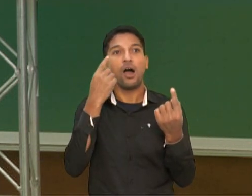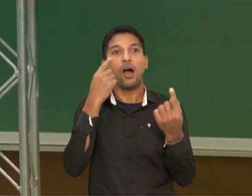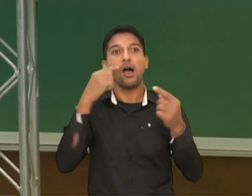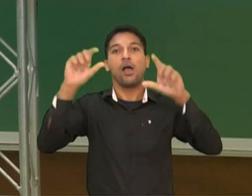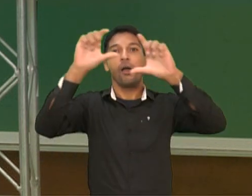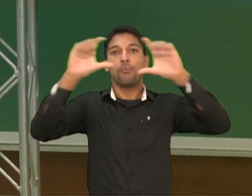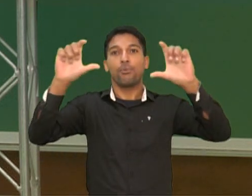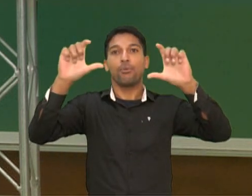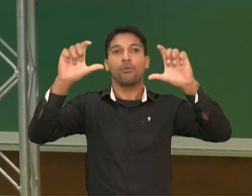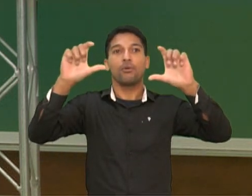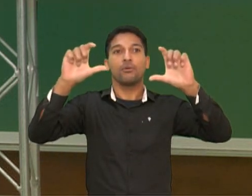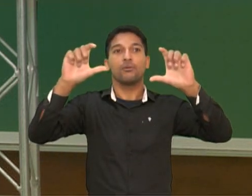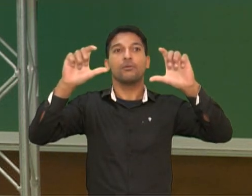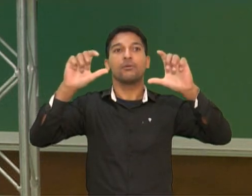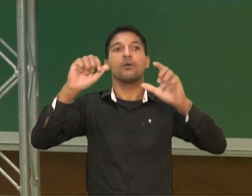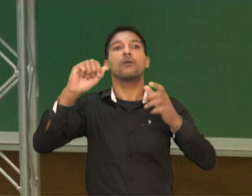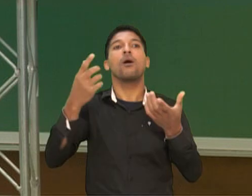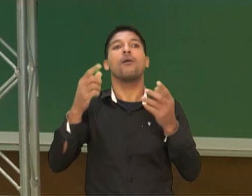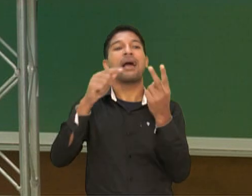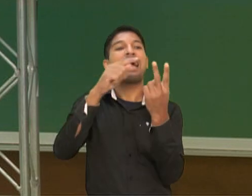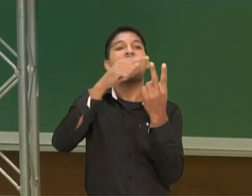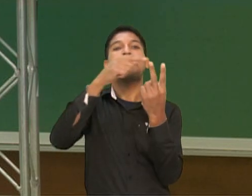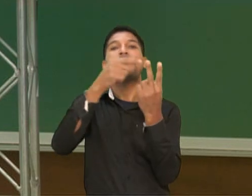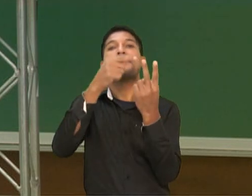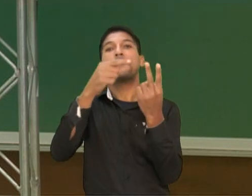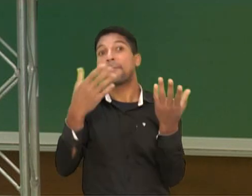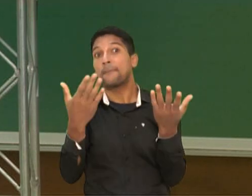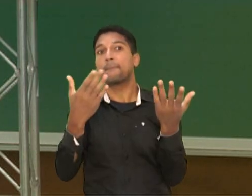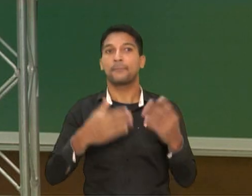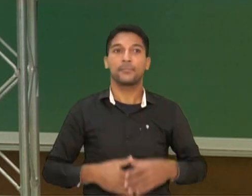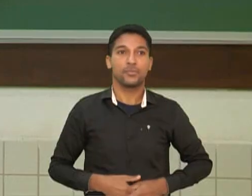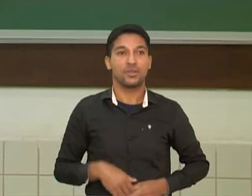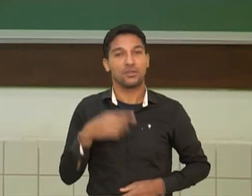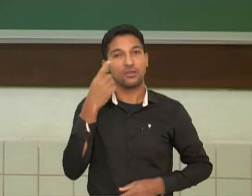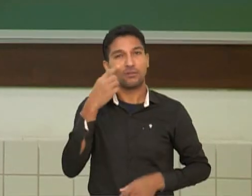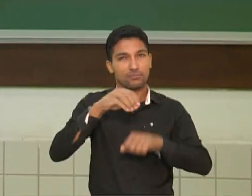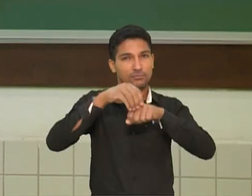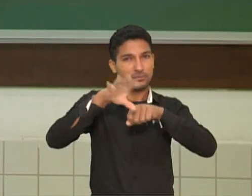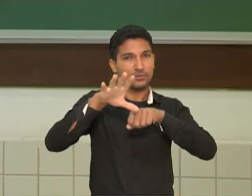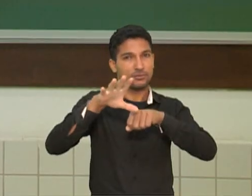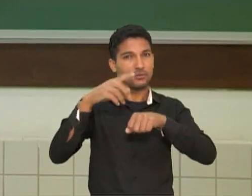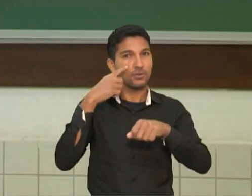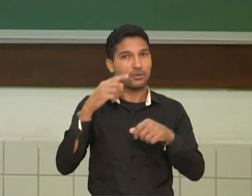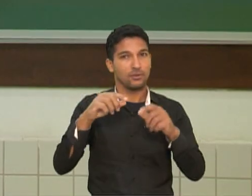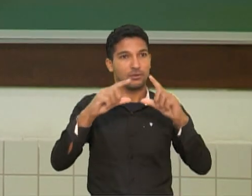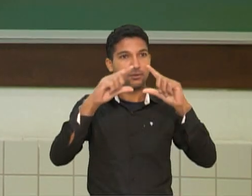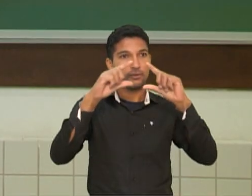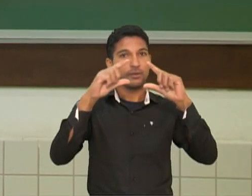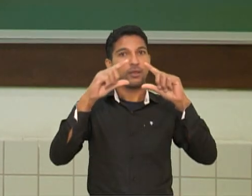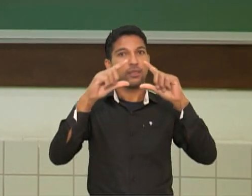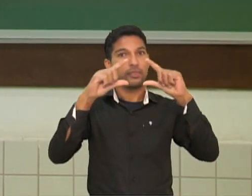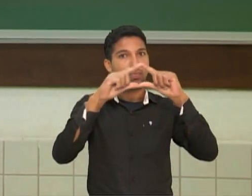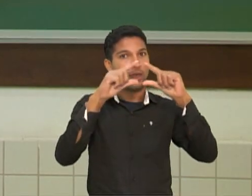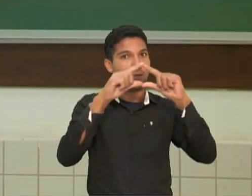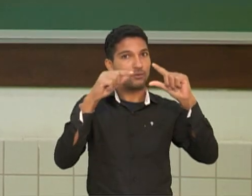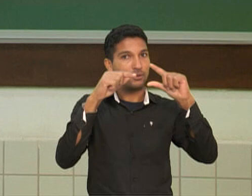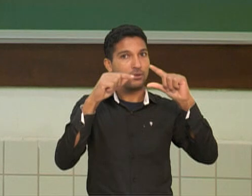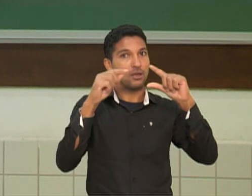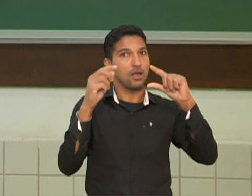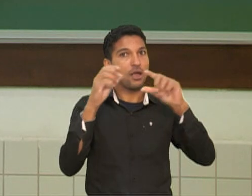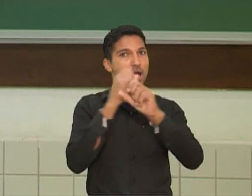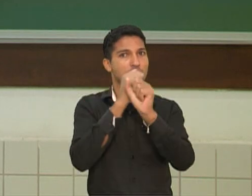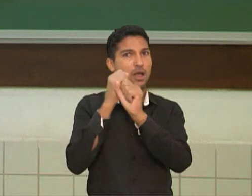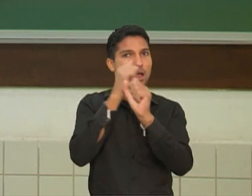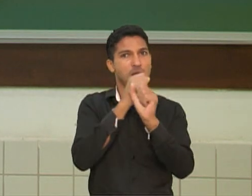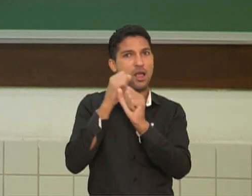4x² menos 4x mais 2 igual a zero? Então, eu deixo sempre essa dica ali, né, para vocês calcularem primeiro o valor do